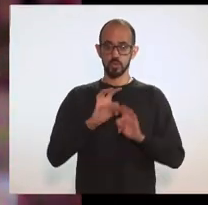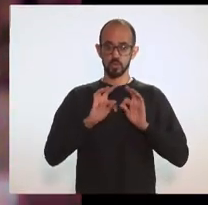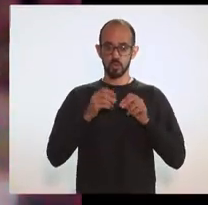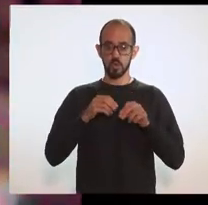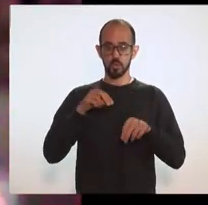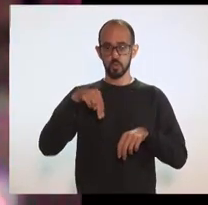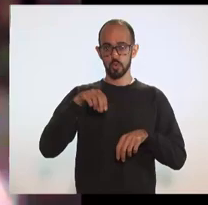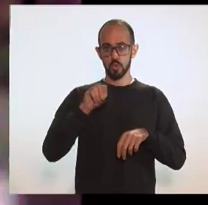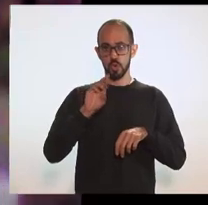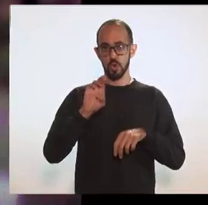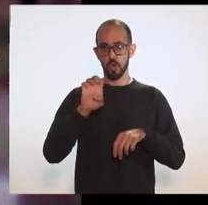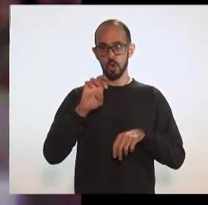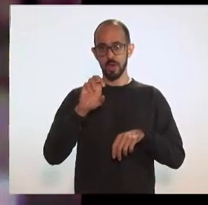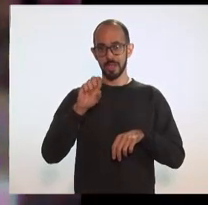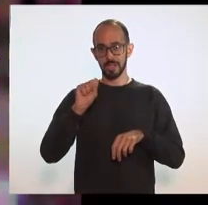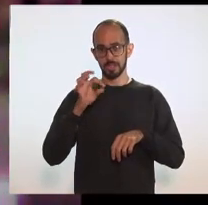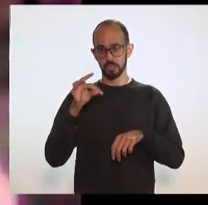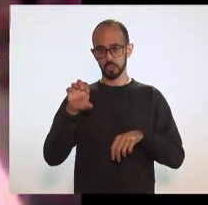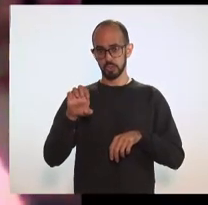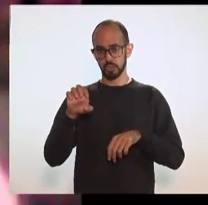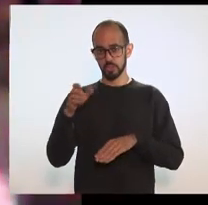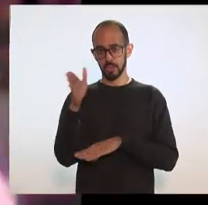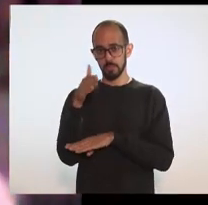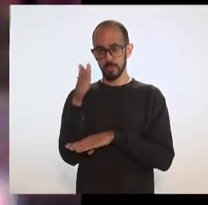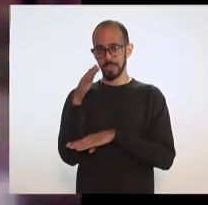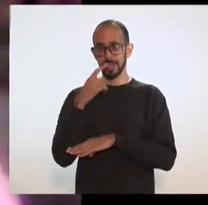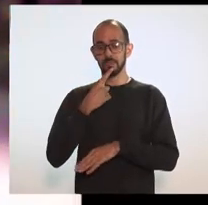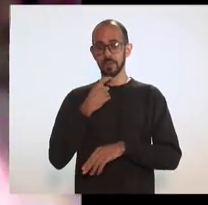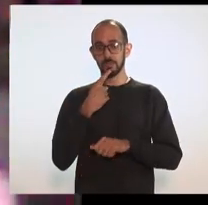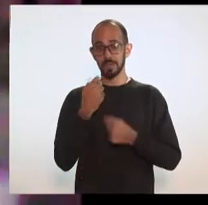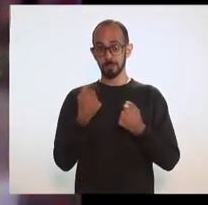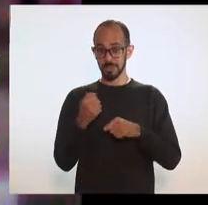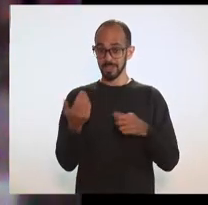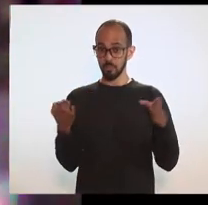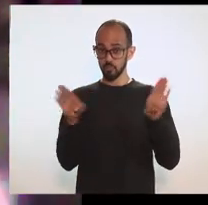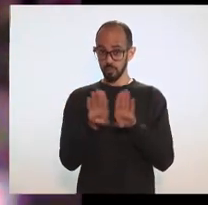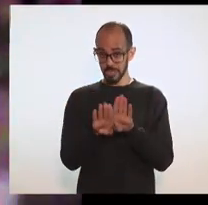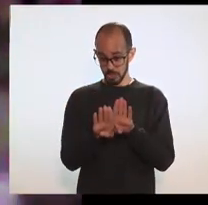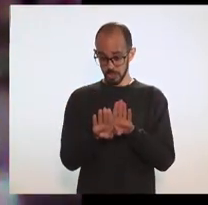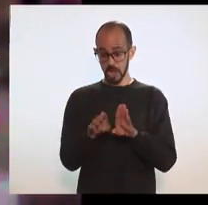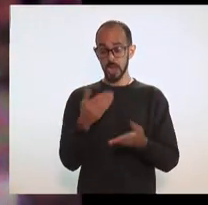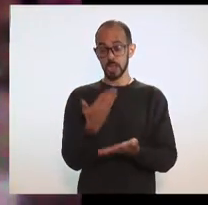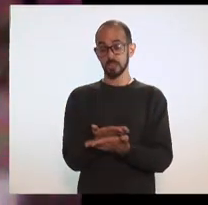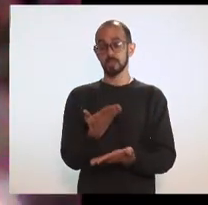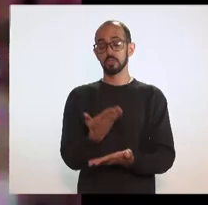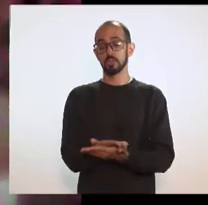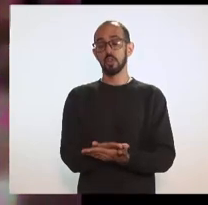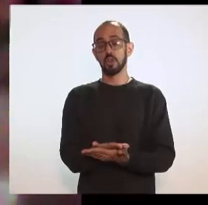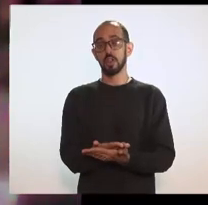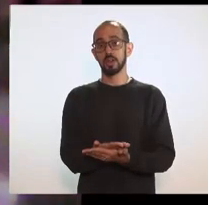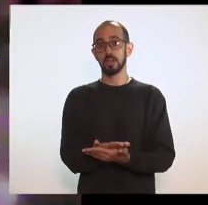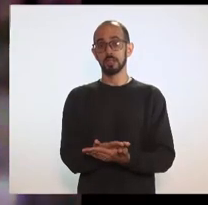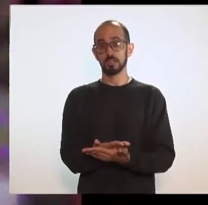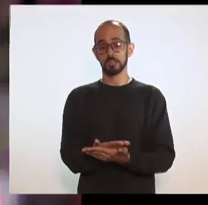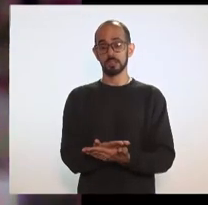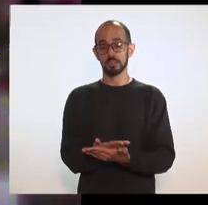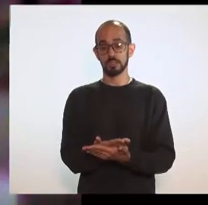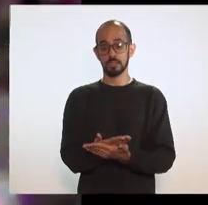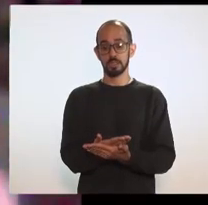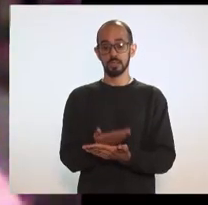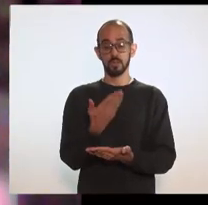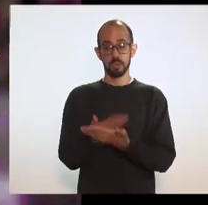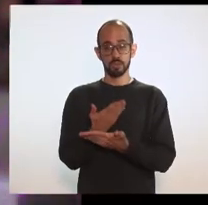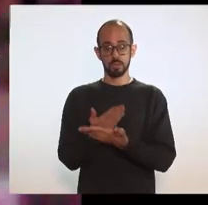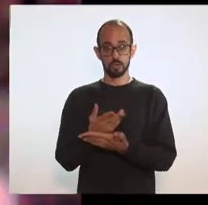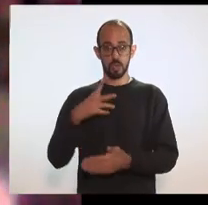Fluminense e hoje estão na bandeira vermelha e deveriam estar com seus quadros estaduais fechado quais escolas particulares